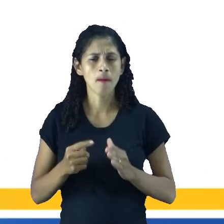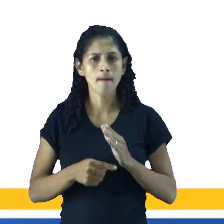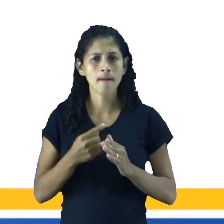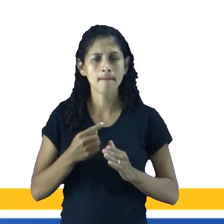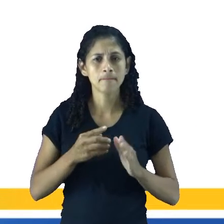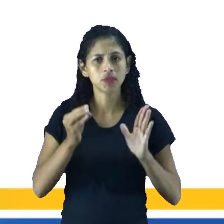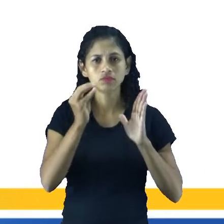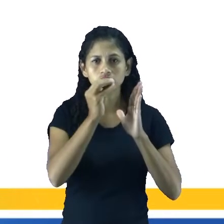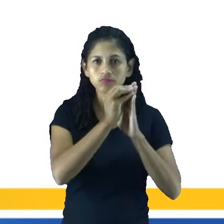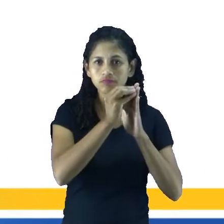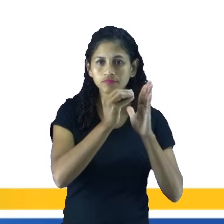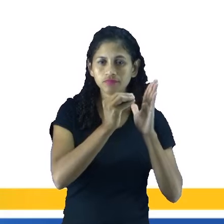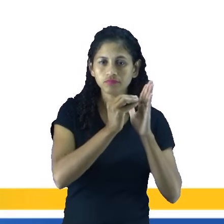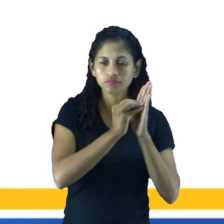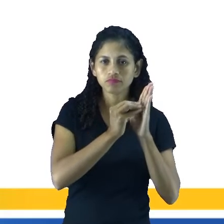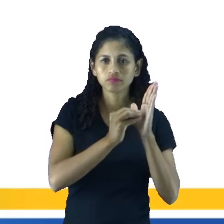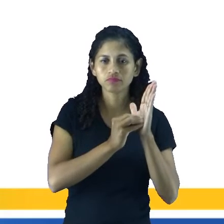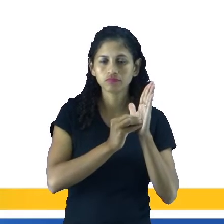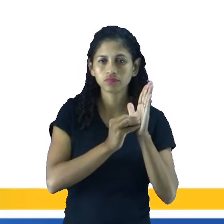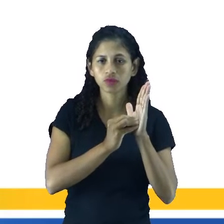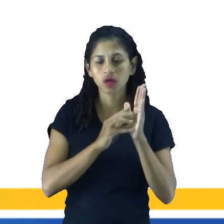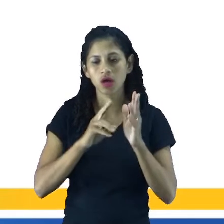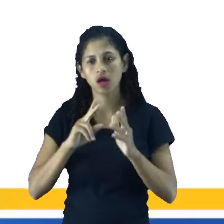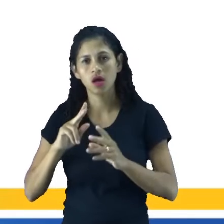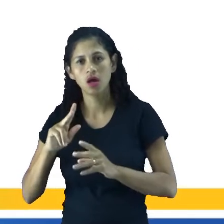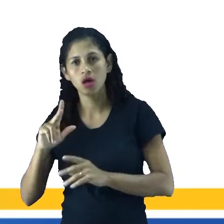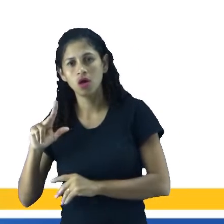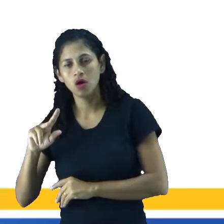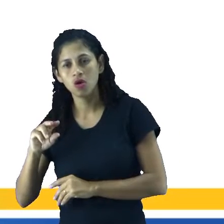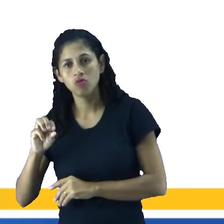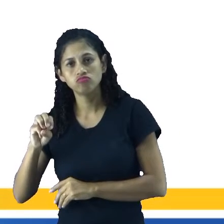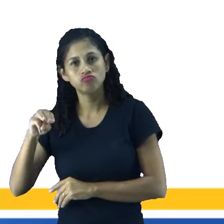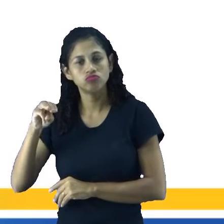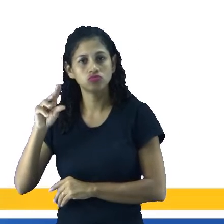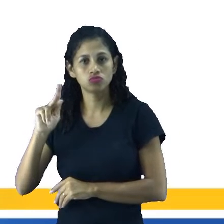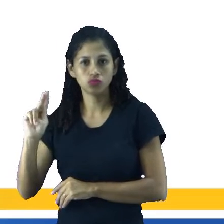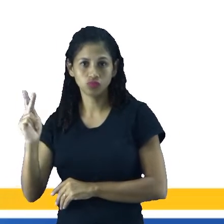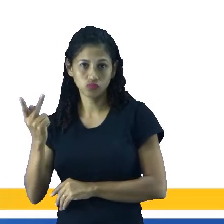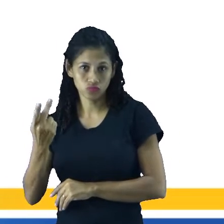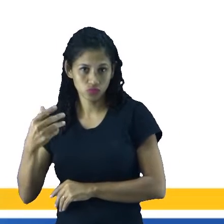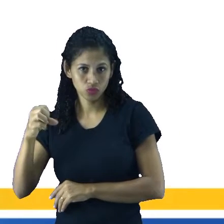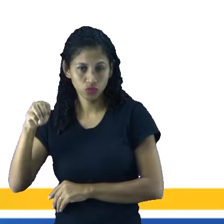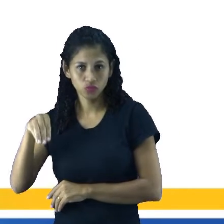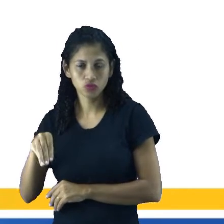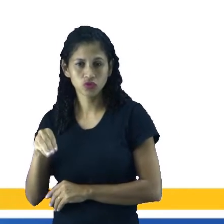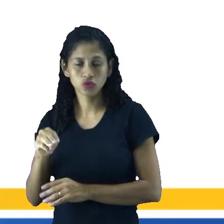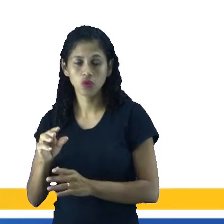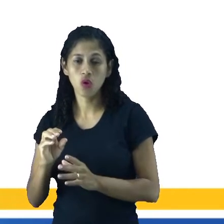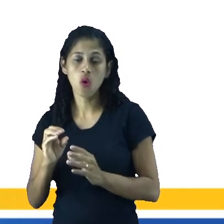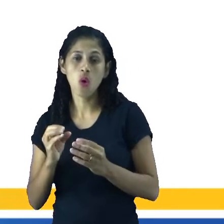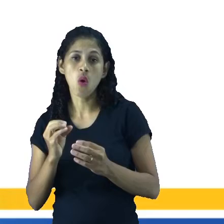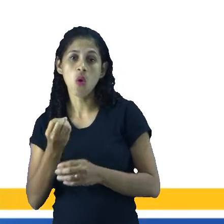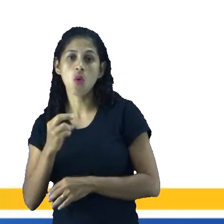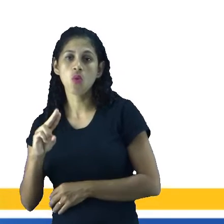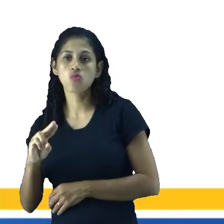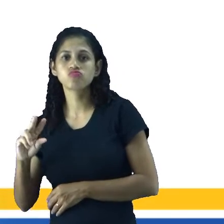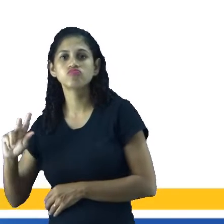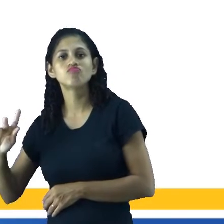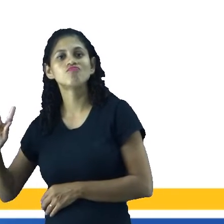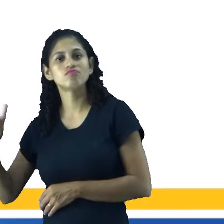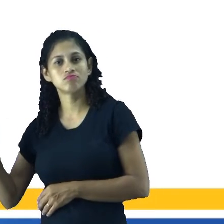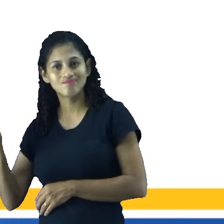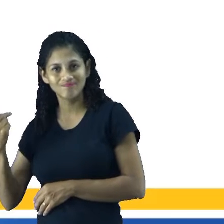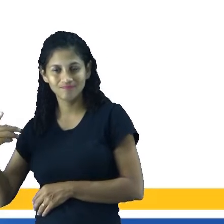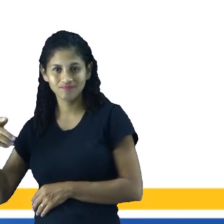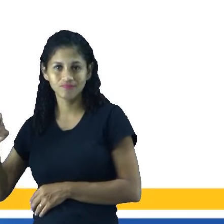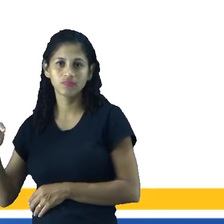conseguir classificar se se trata de uma mistura homogênea ou heterogênea. E esse processo de separação, ele pode